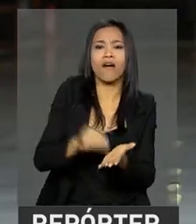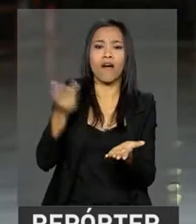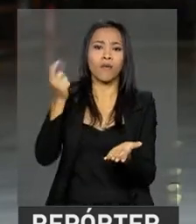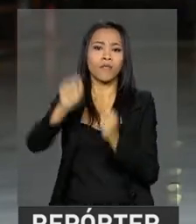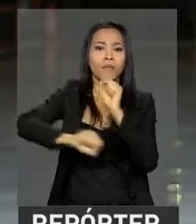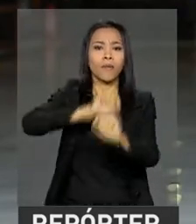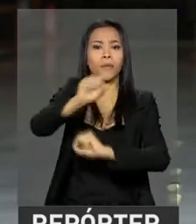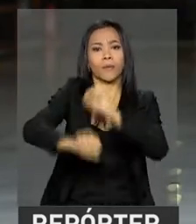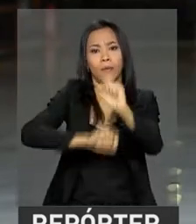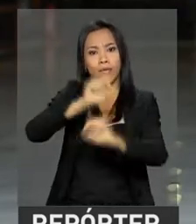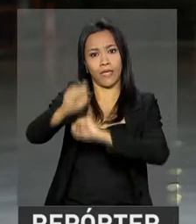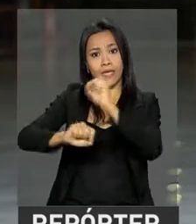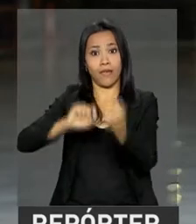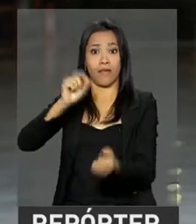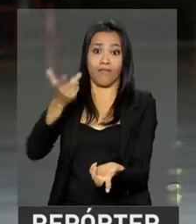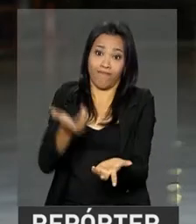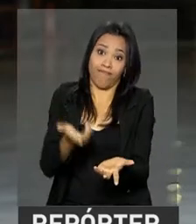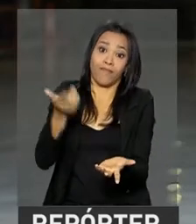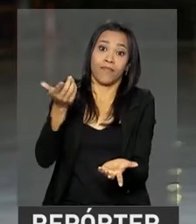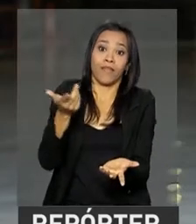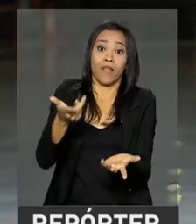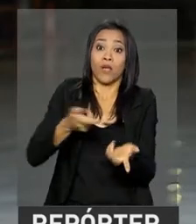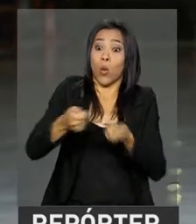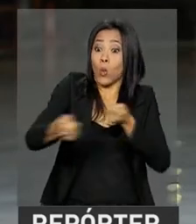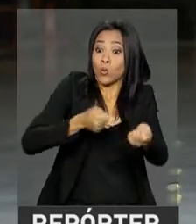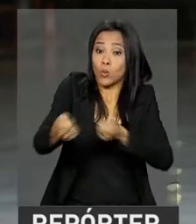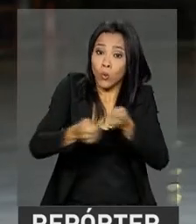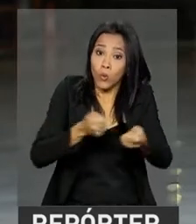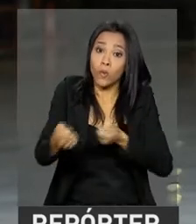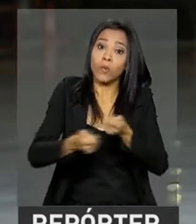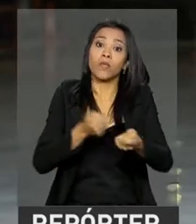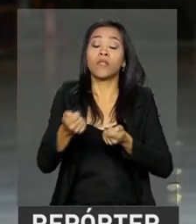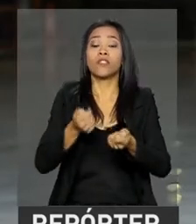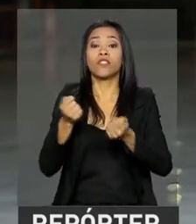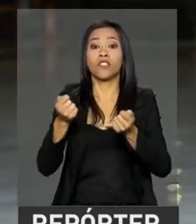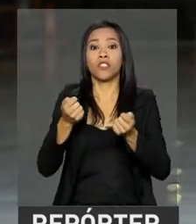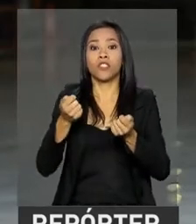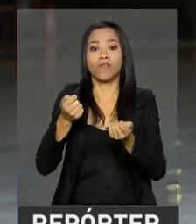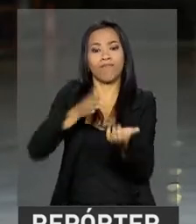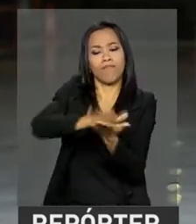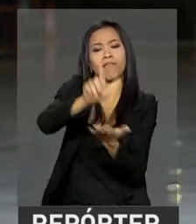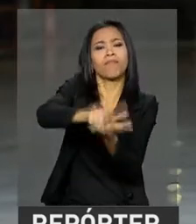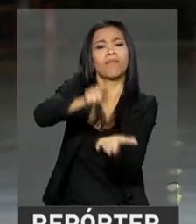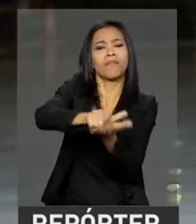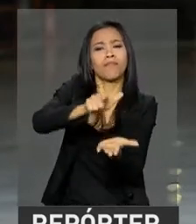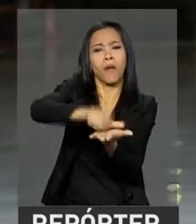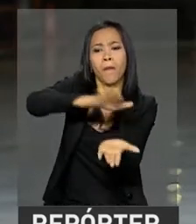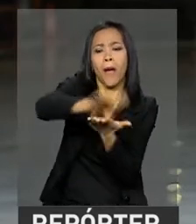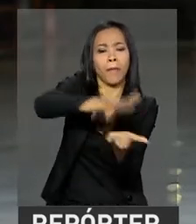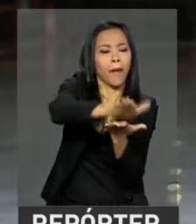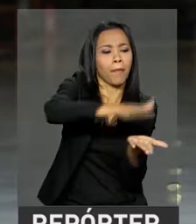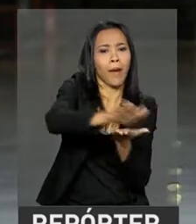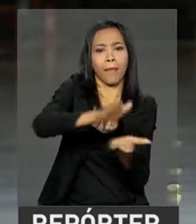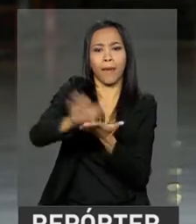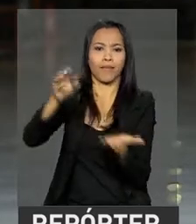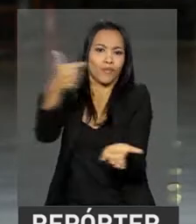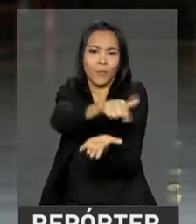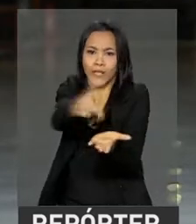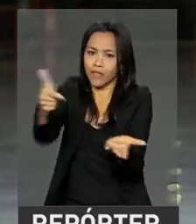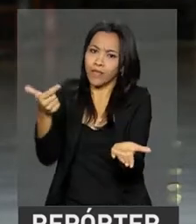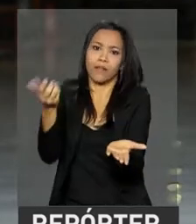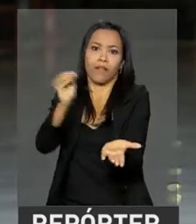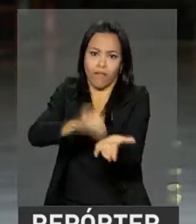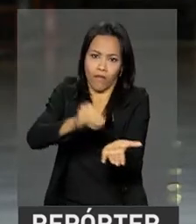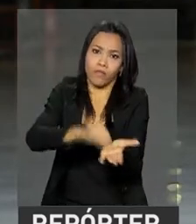orçamento destinado às atividades de controle migratório e emissão de documentos de viagens. O